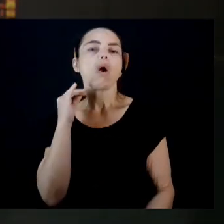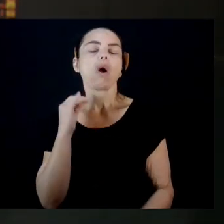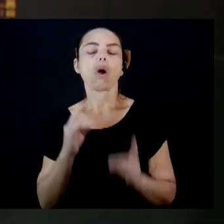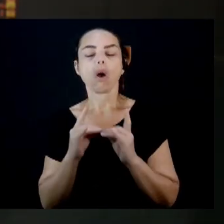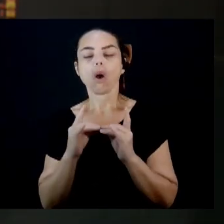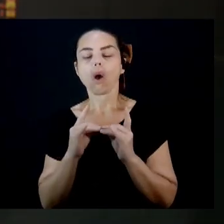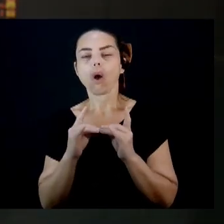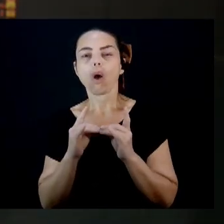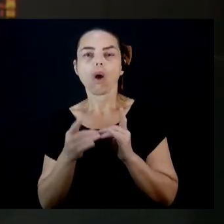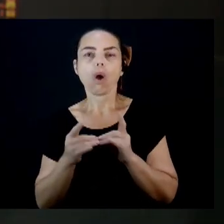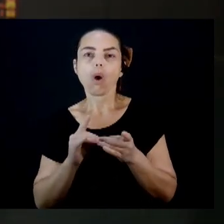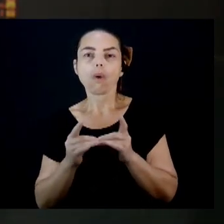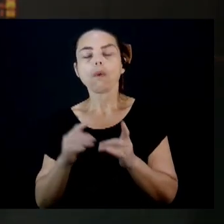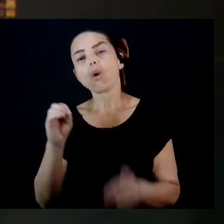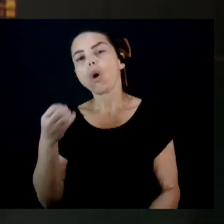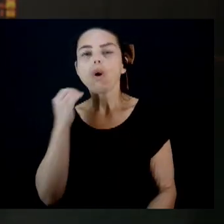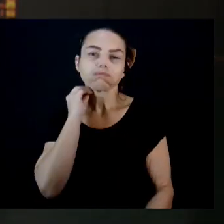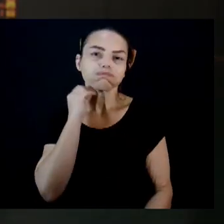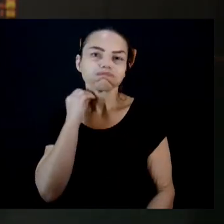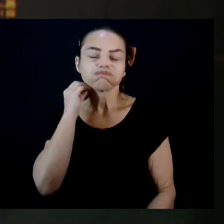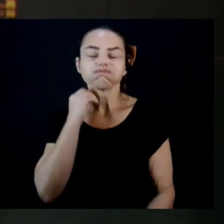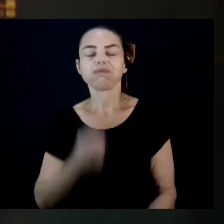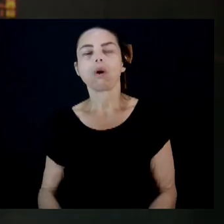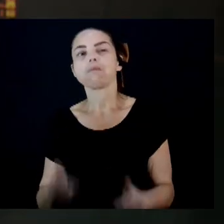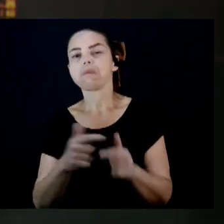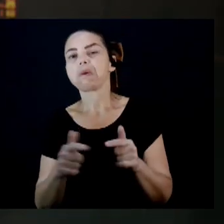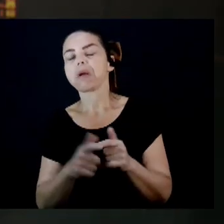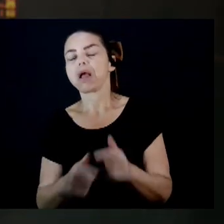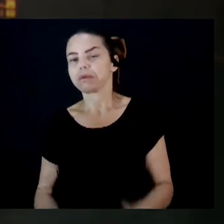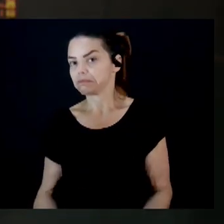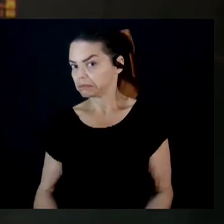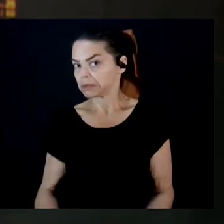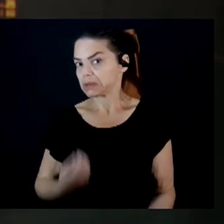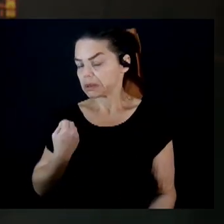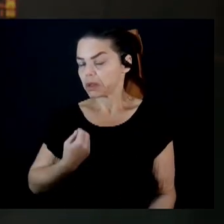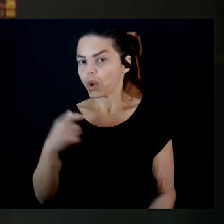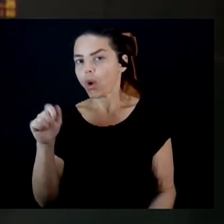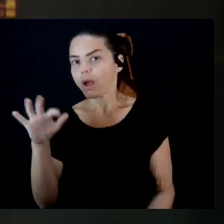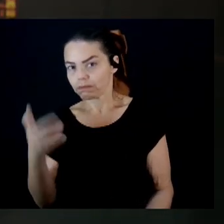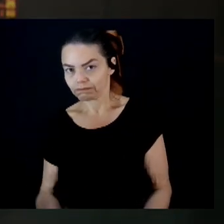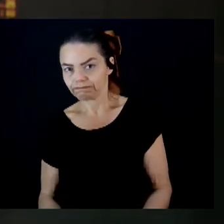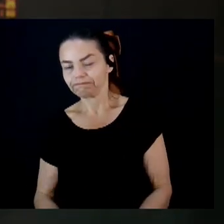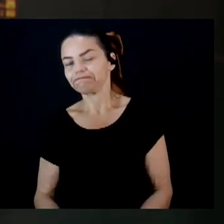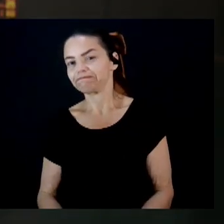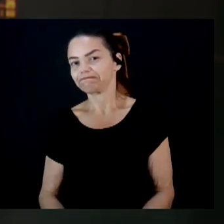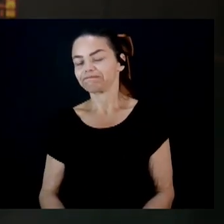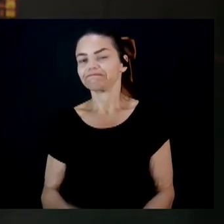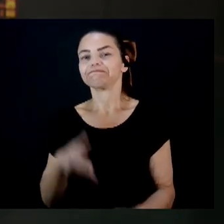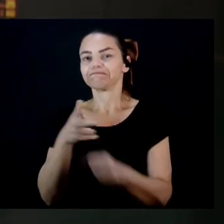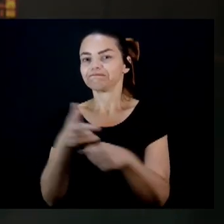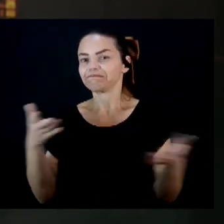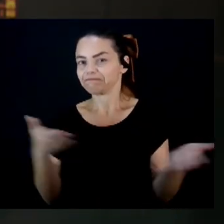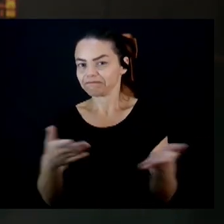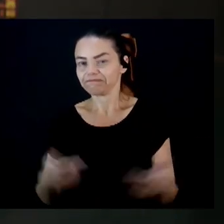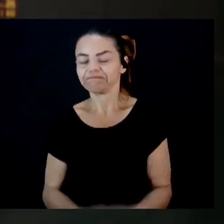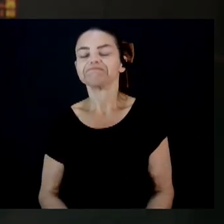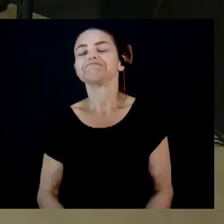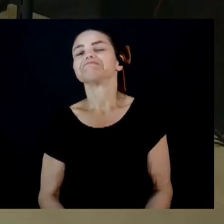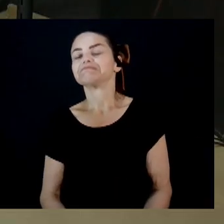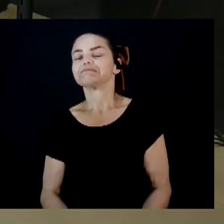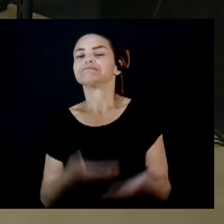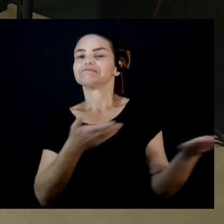da vida? E o que acontece ao nosso redor? É o que vamos saber no Estúdio Câmara de hoje, que recebe aqui